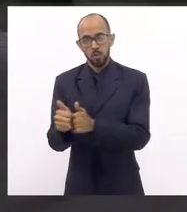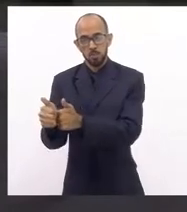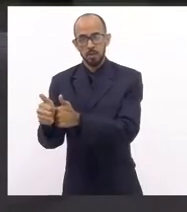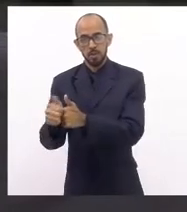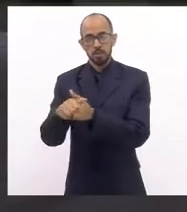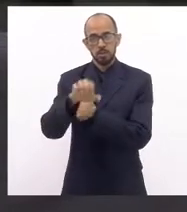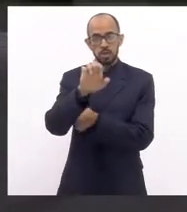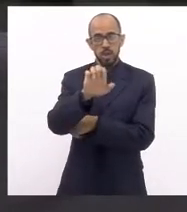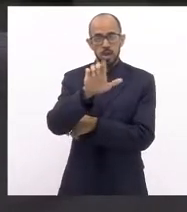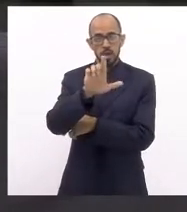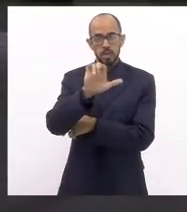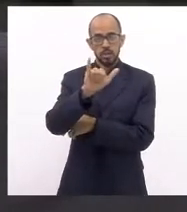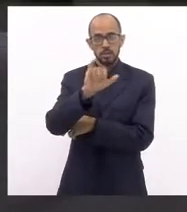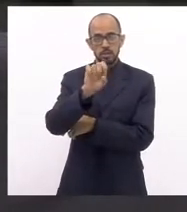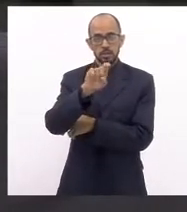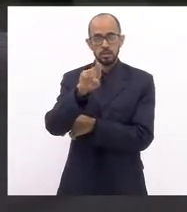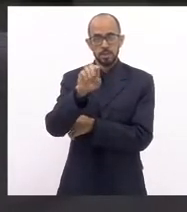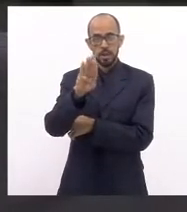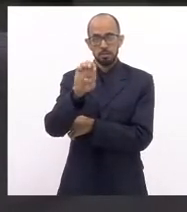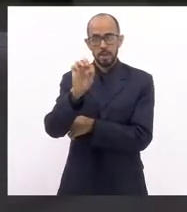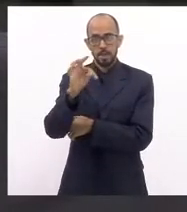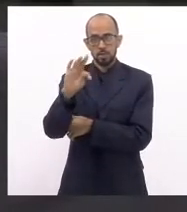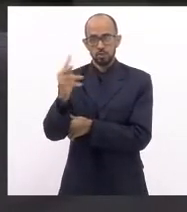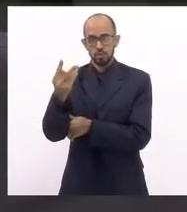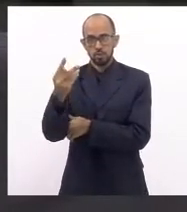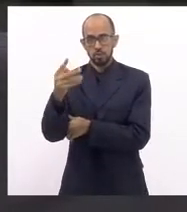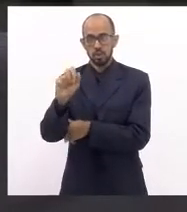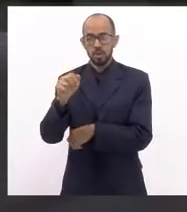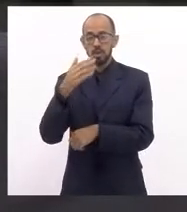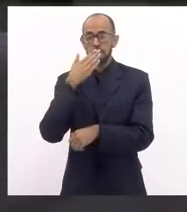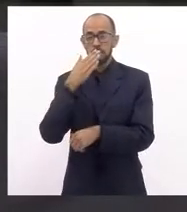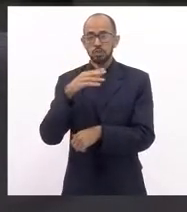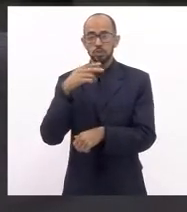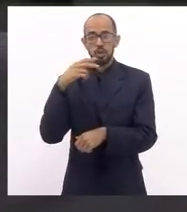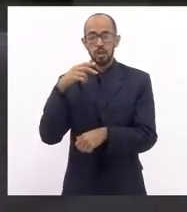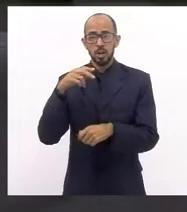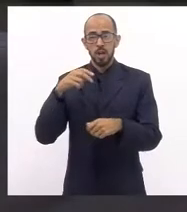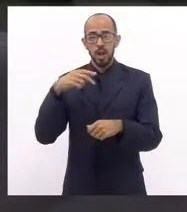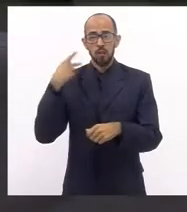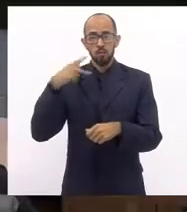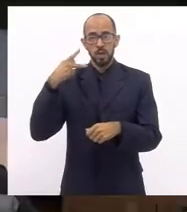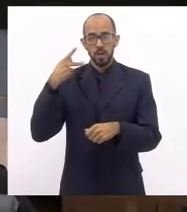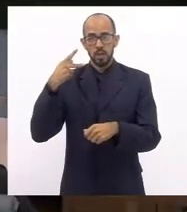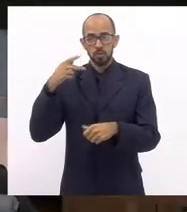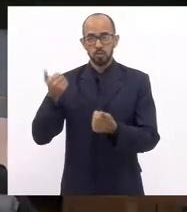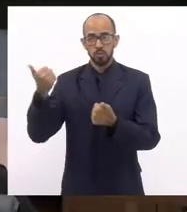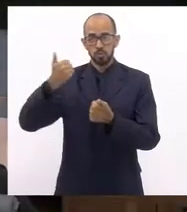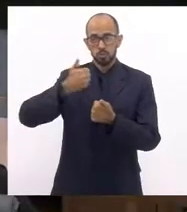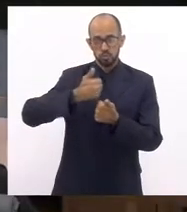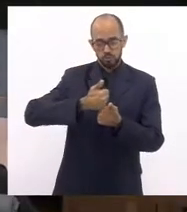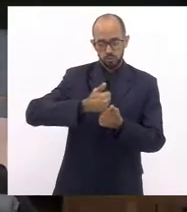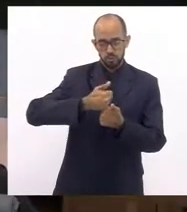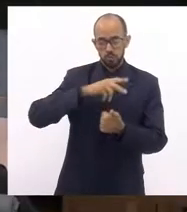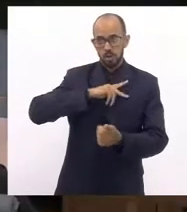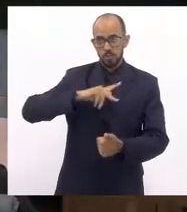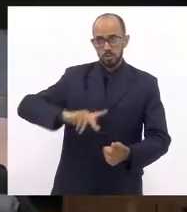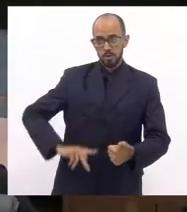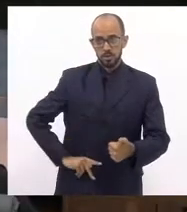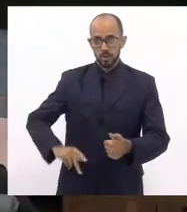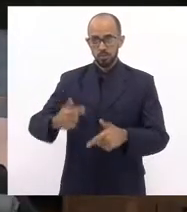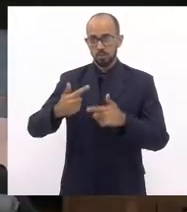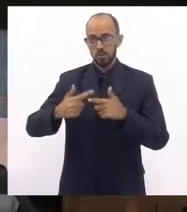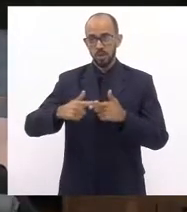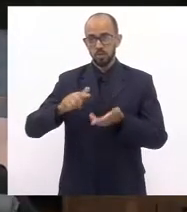agora. E aí eu pediria ao nosso vereador Hugo para se sentar aqui na presidência, porque nós não podemos deixar a cadeira